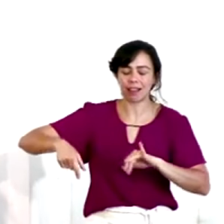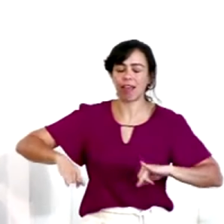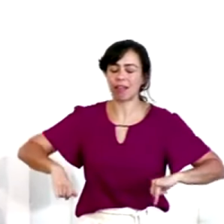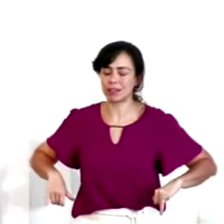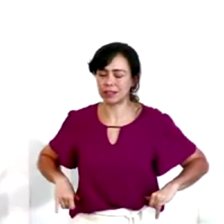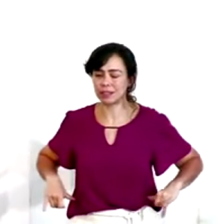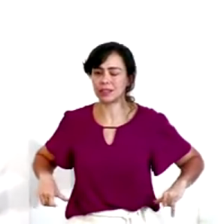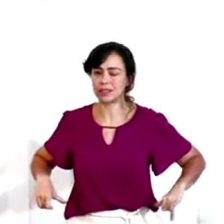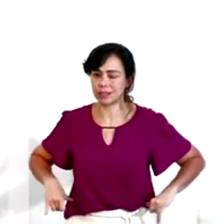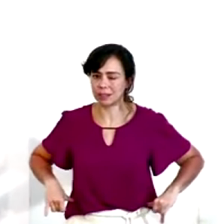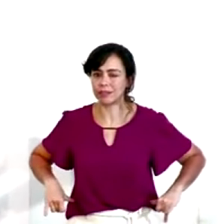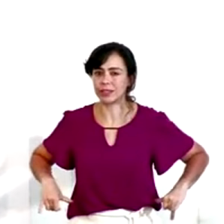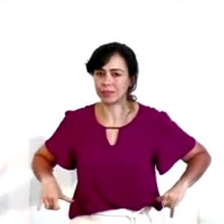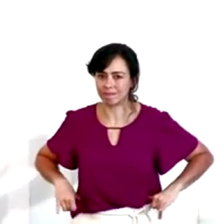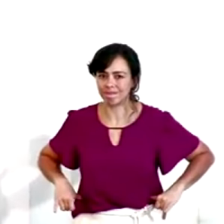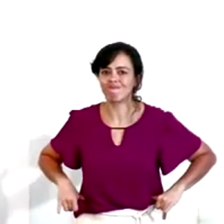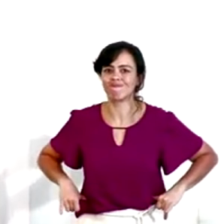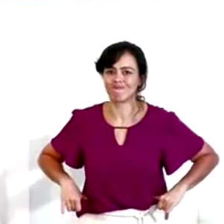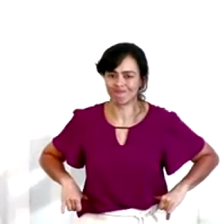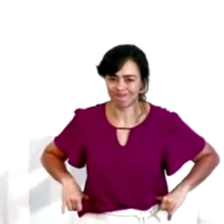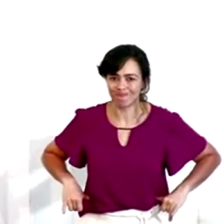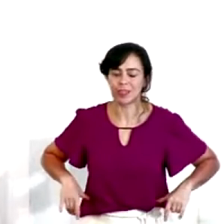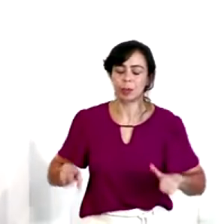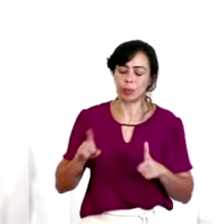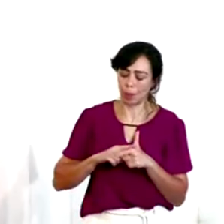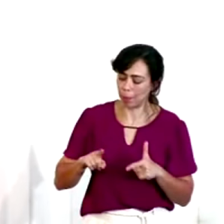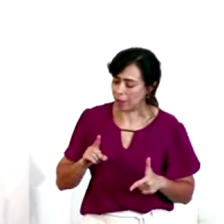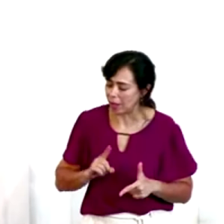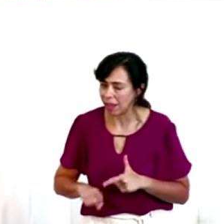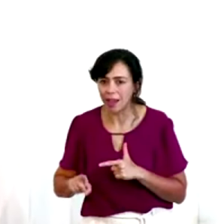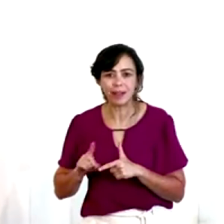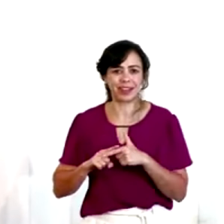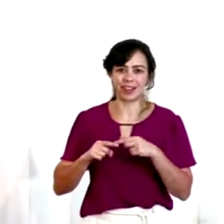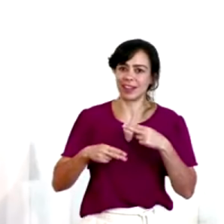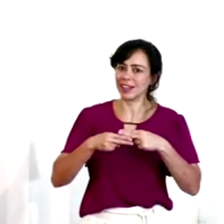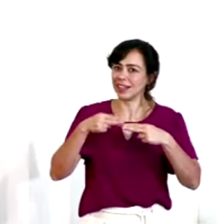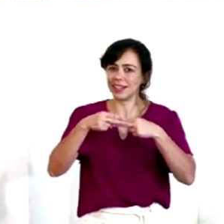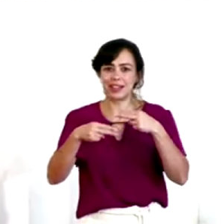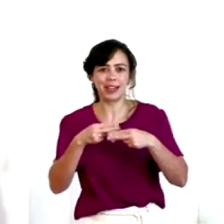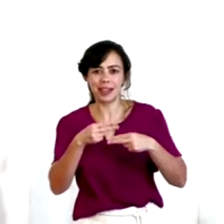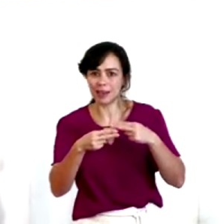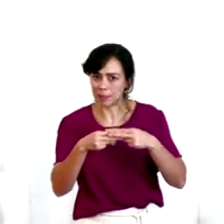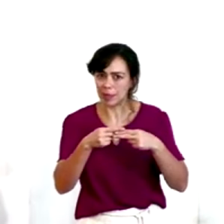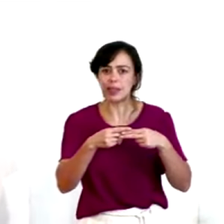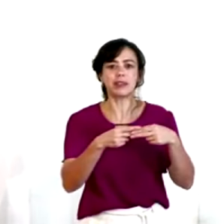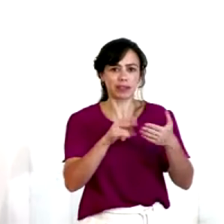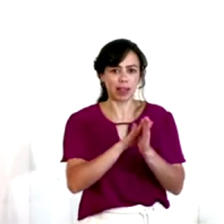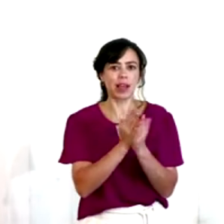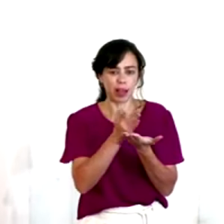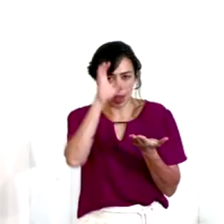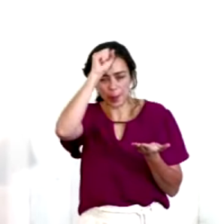com grandes dificuldades. Neemias vai nos contar algumas delas.